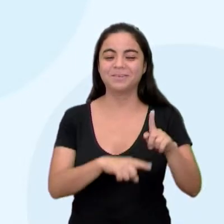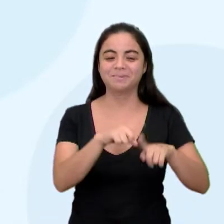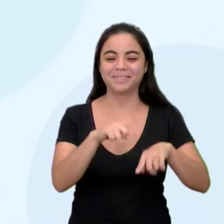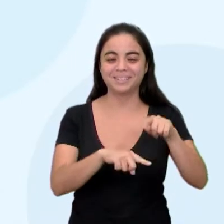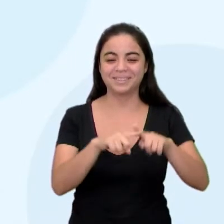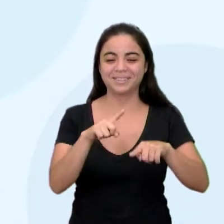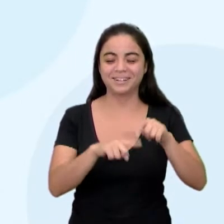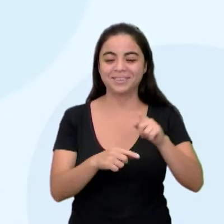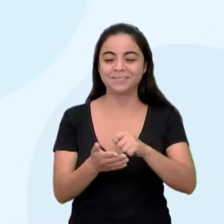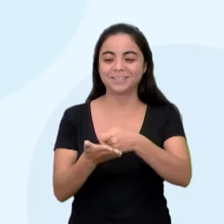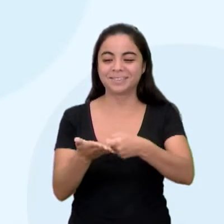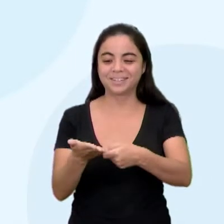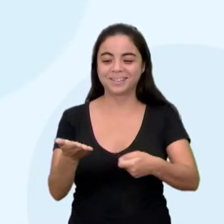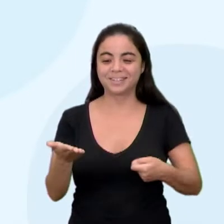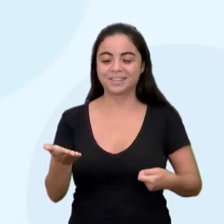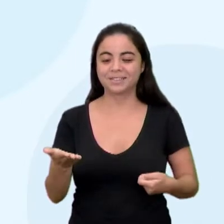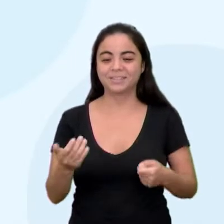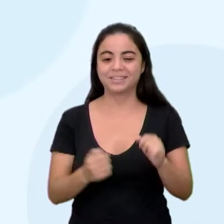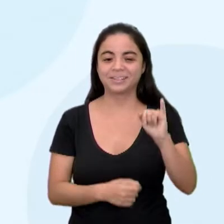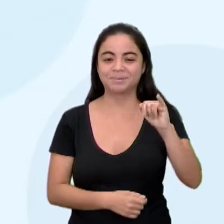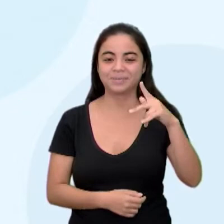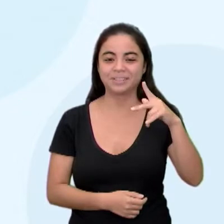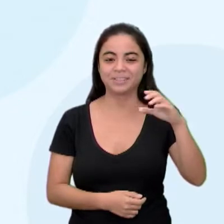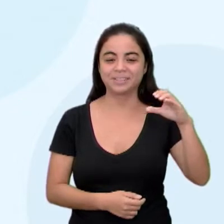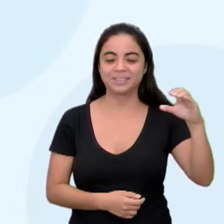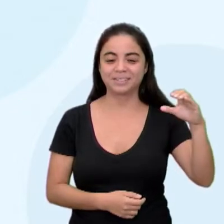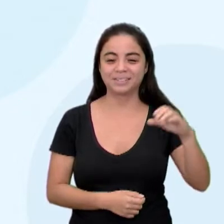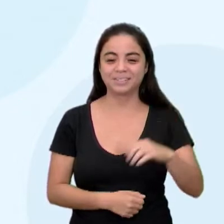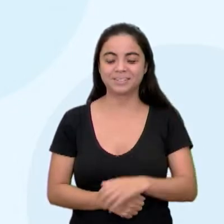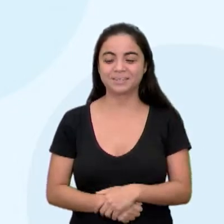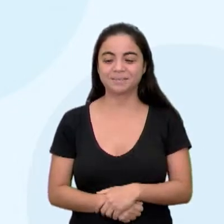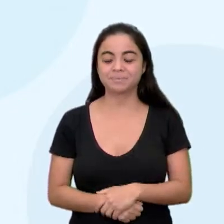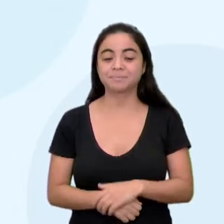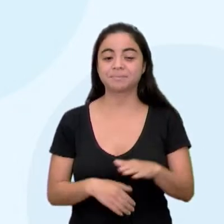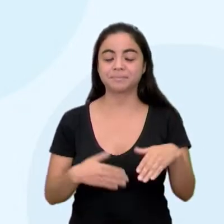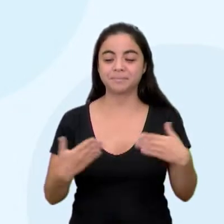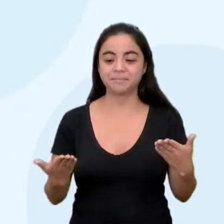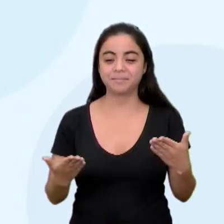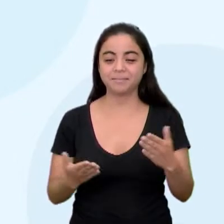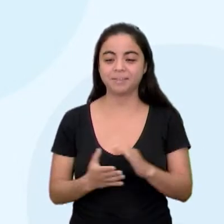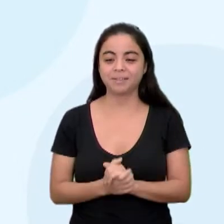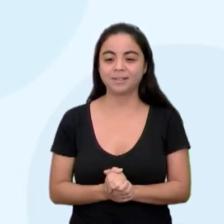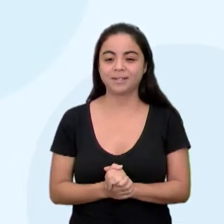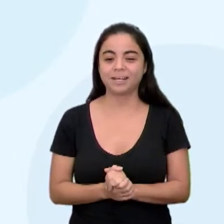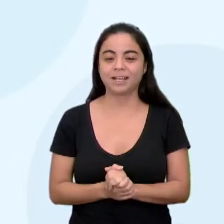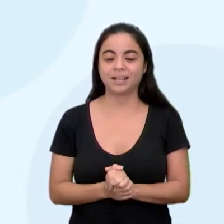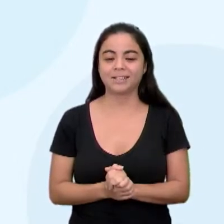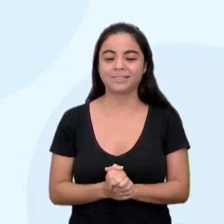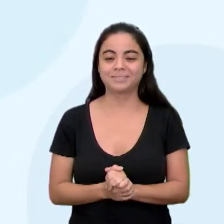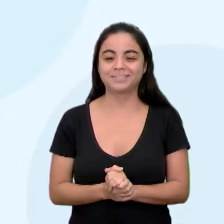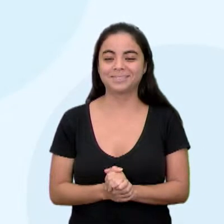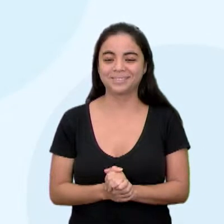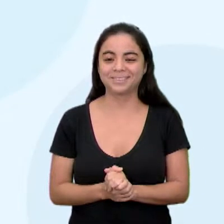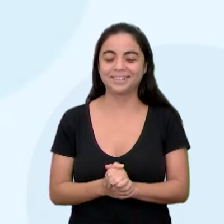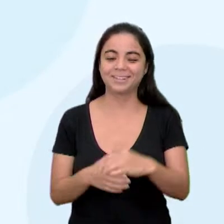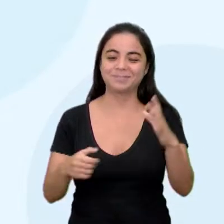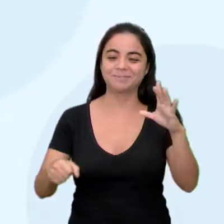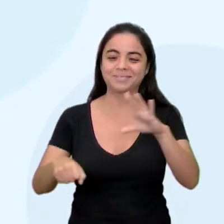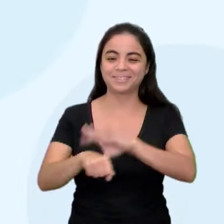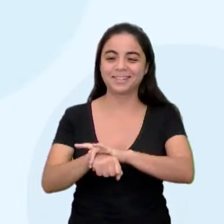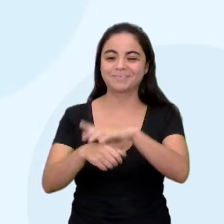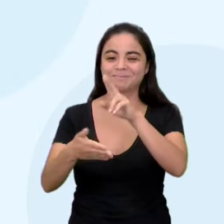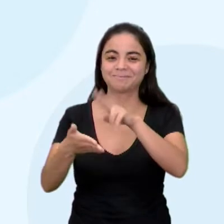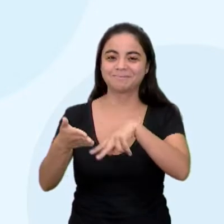é o relatório do IPCC, que diz que proteger florestas barra mudança climática e garante a agricultura. Então